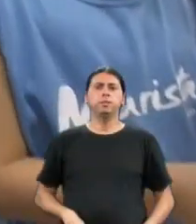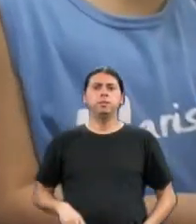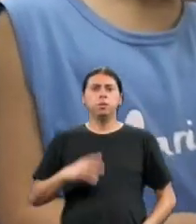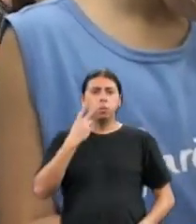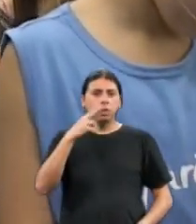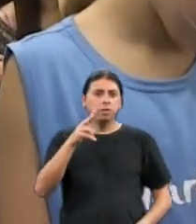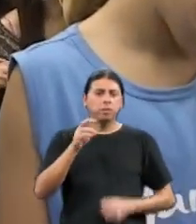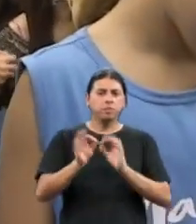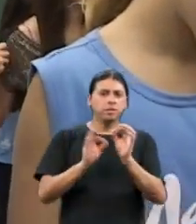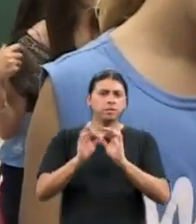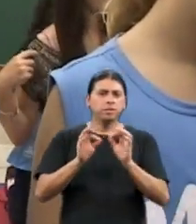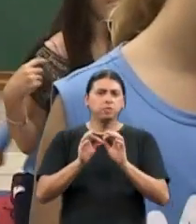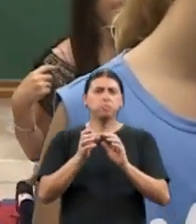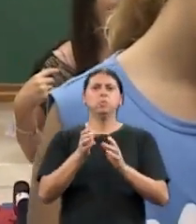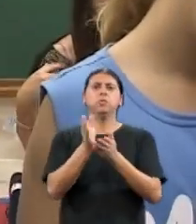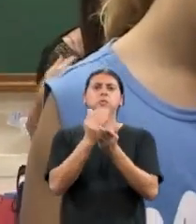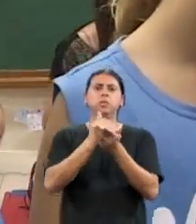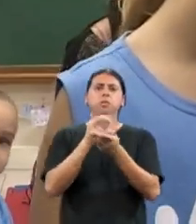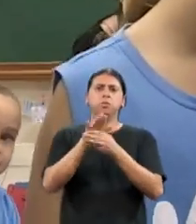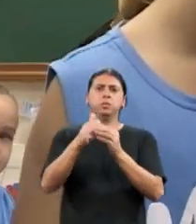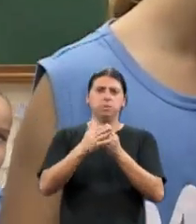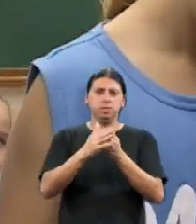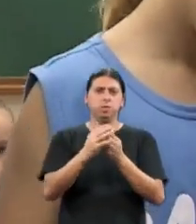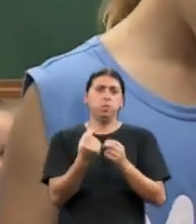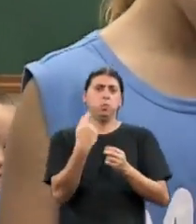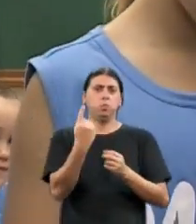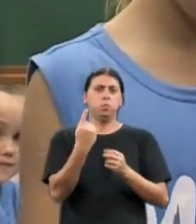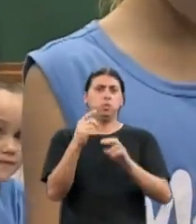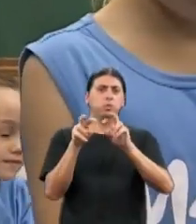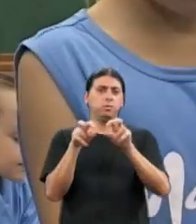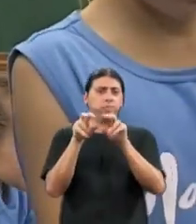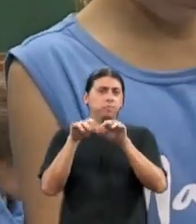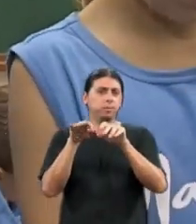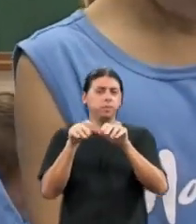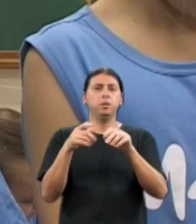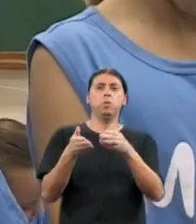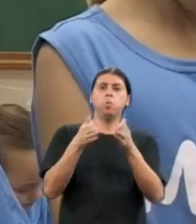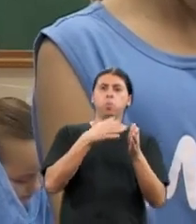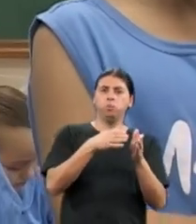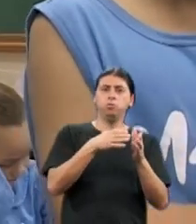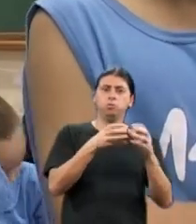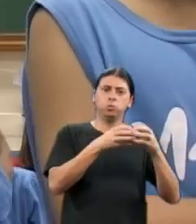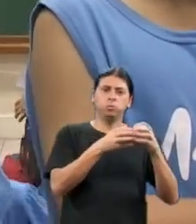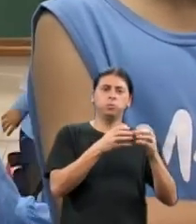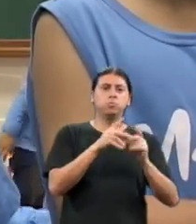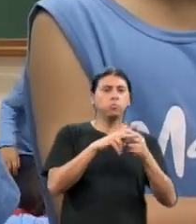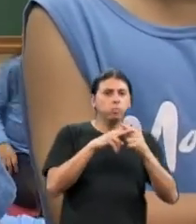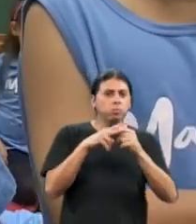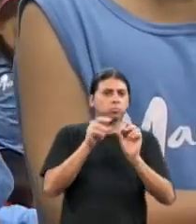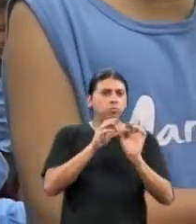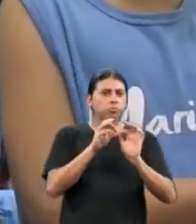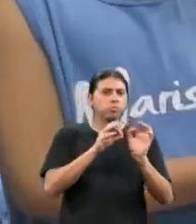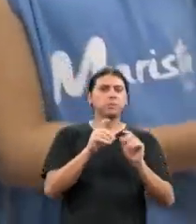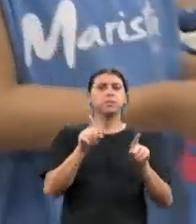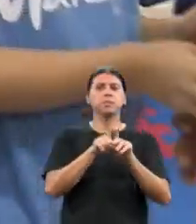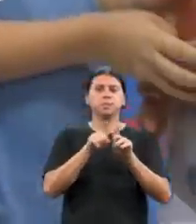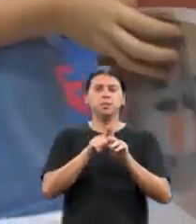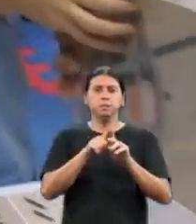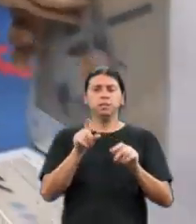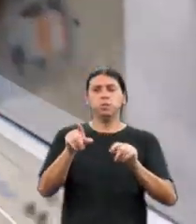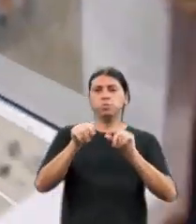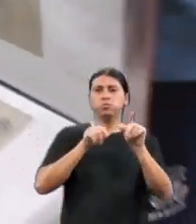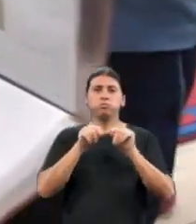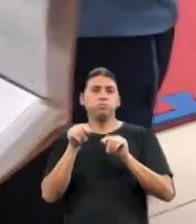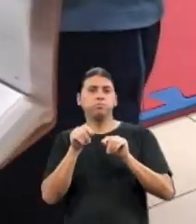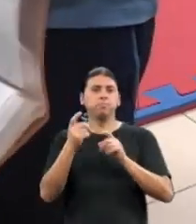e fazia aquela parte, aí uns ficavam no computador e uns a gente ficava montando. Aí a gente escolhia uma parte,